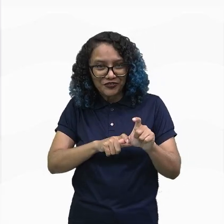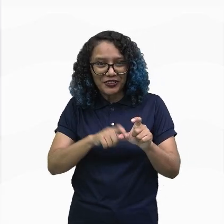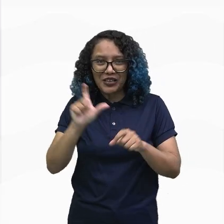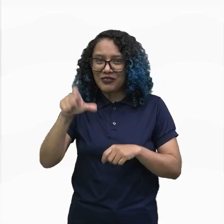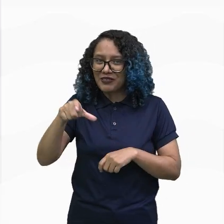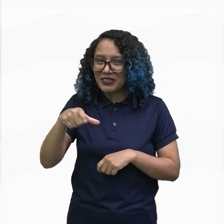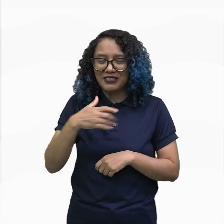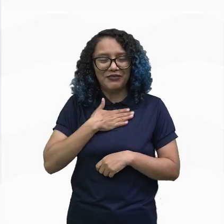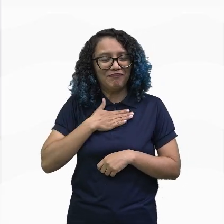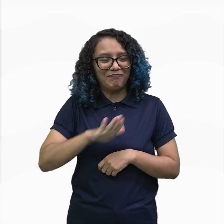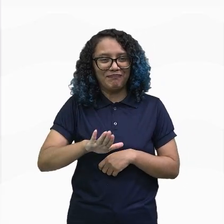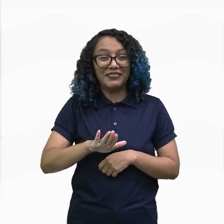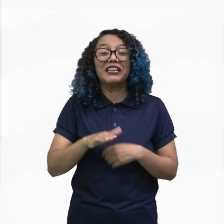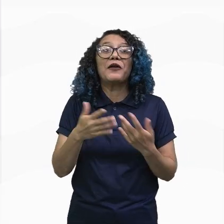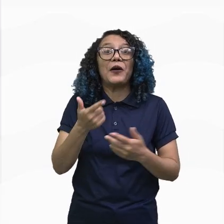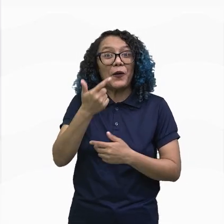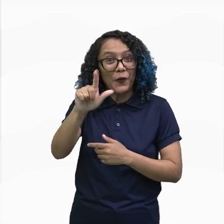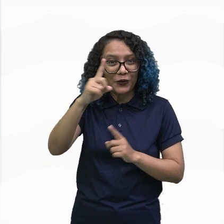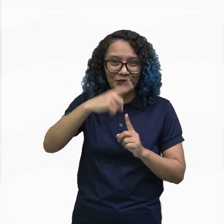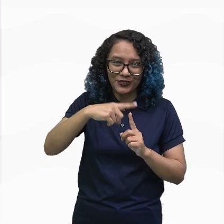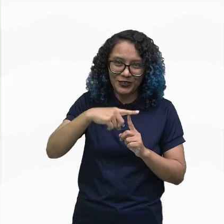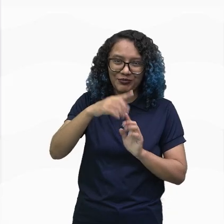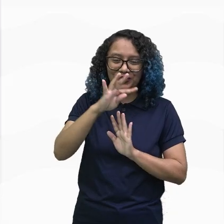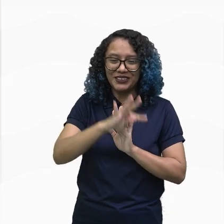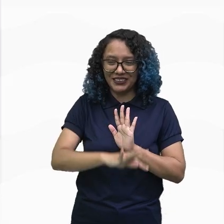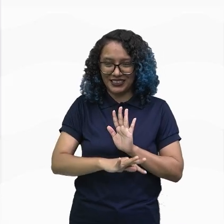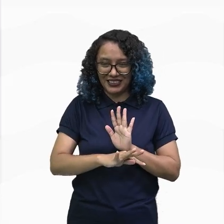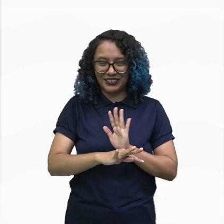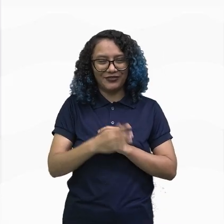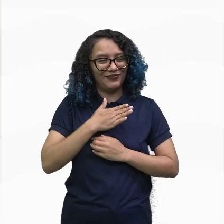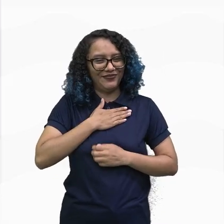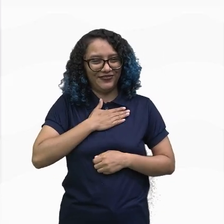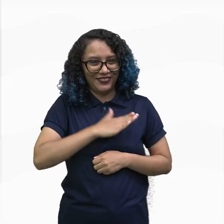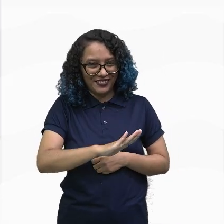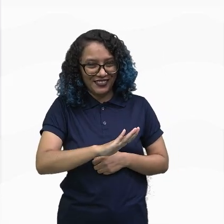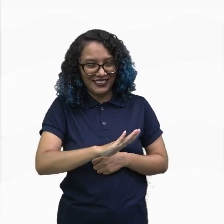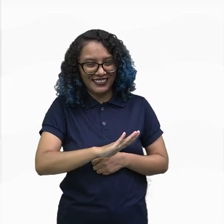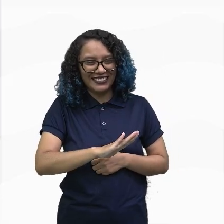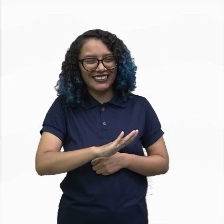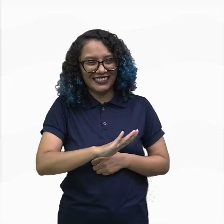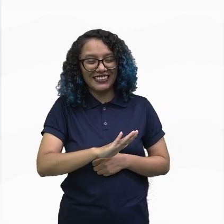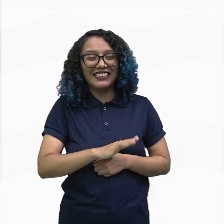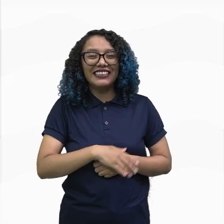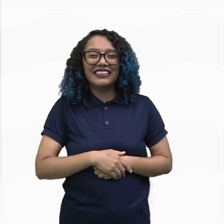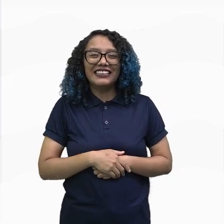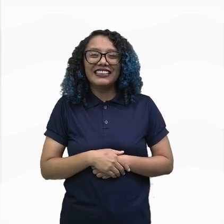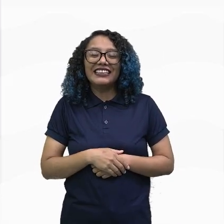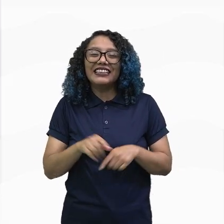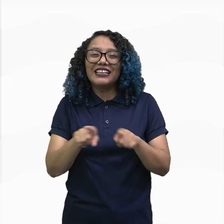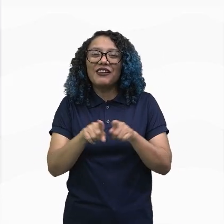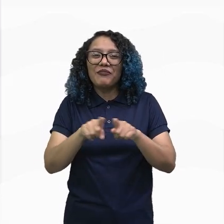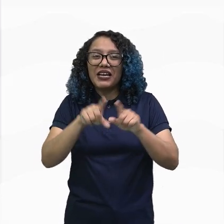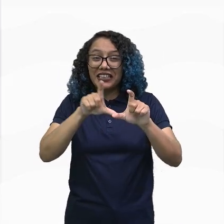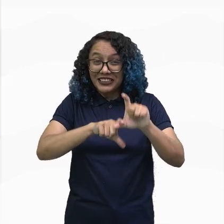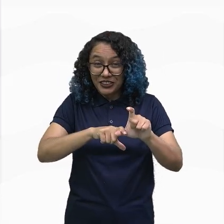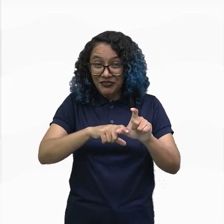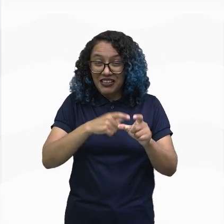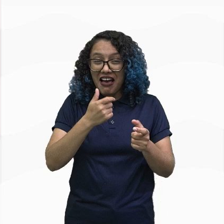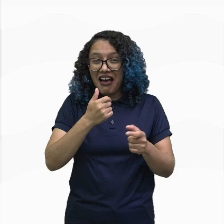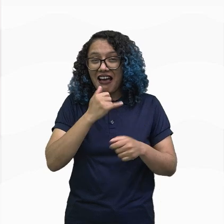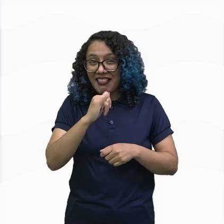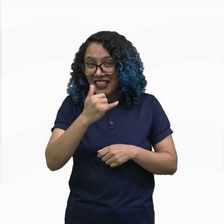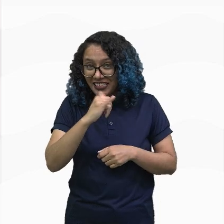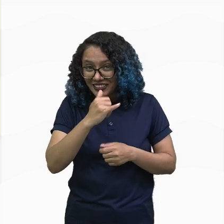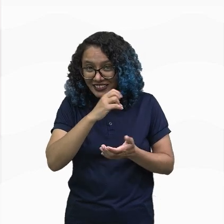é outro gênero textual. É outro gênero textual. A gente não gosta. Assim como a fatura da energia. Também